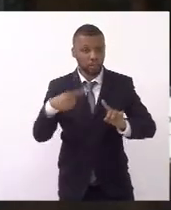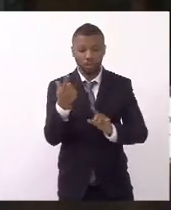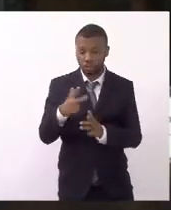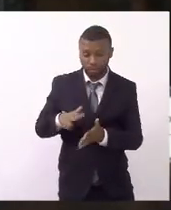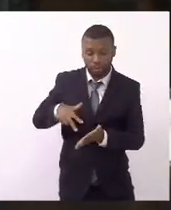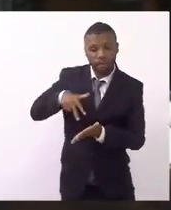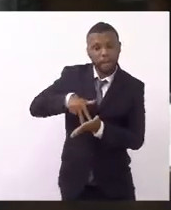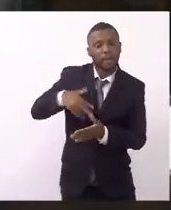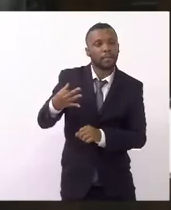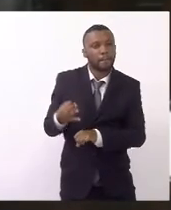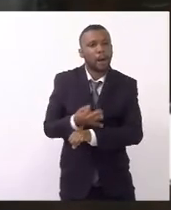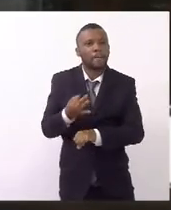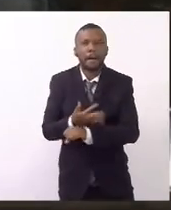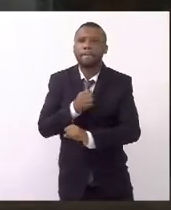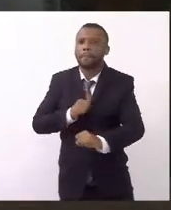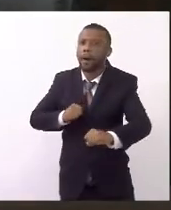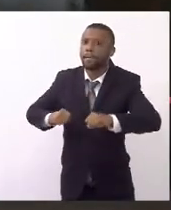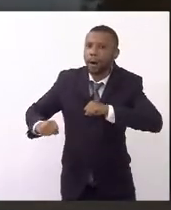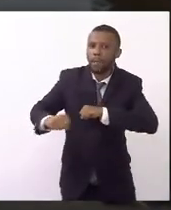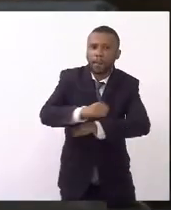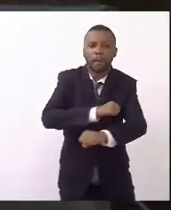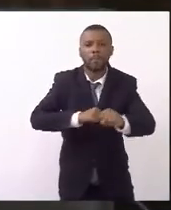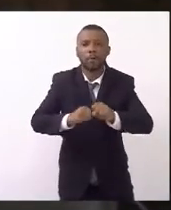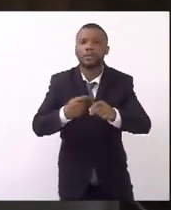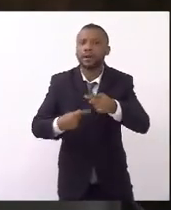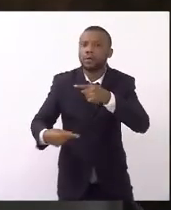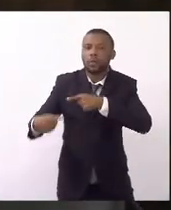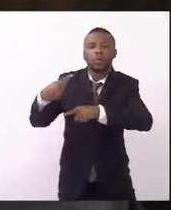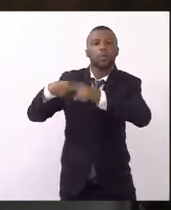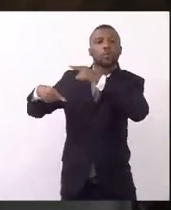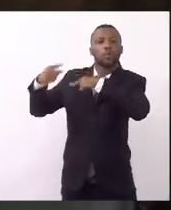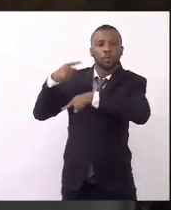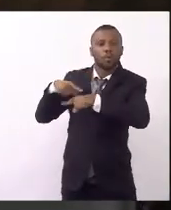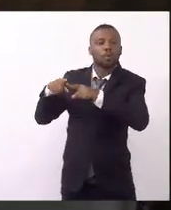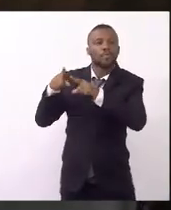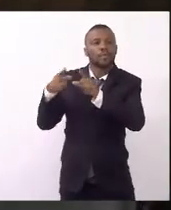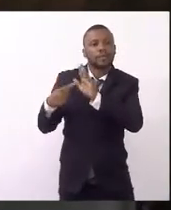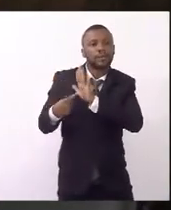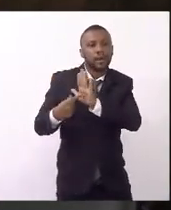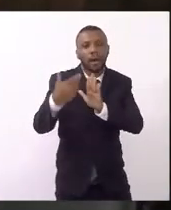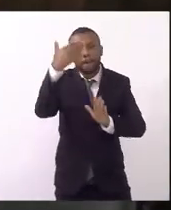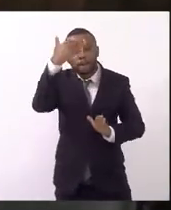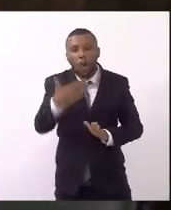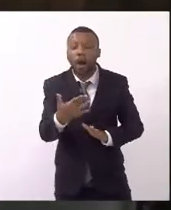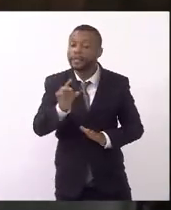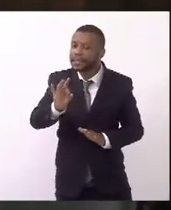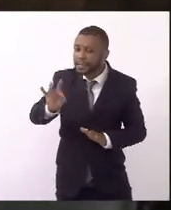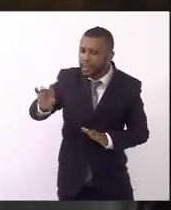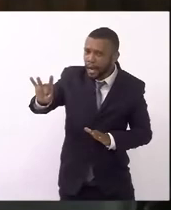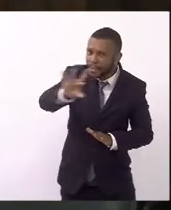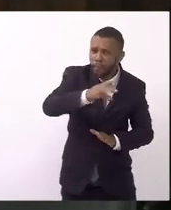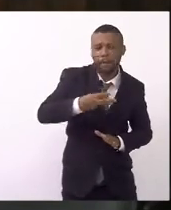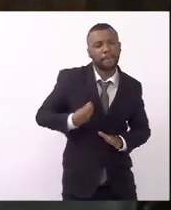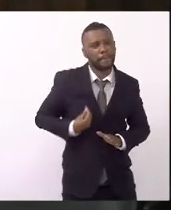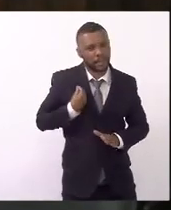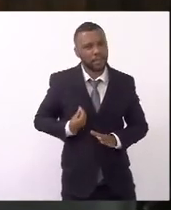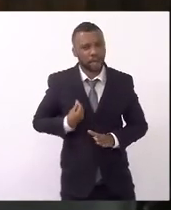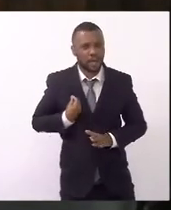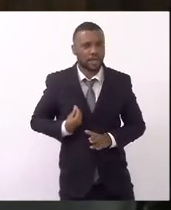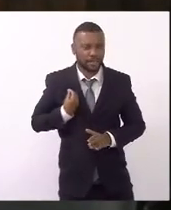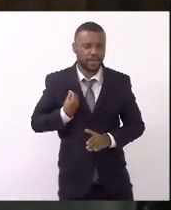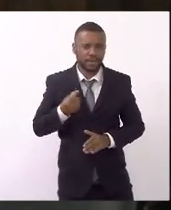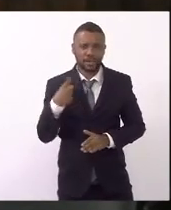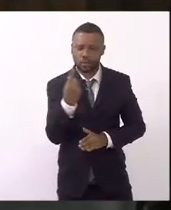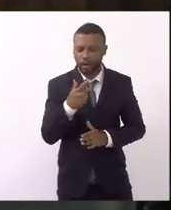pela resistência daquelas que vieram Antes de nós resistente que está expresso em cada um cada um aqui presente e que